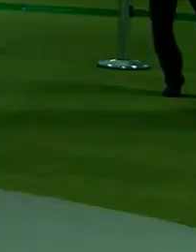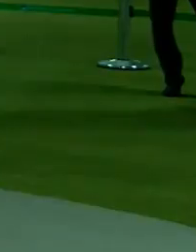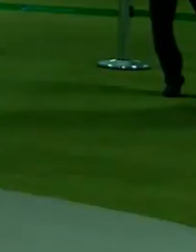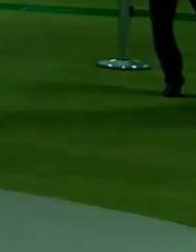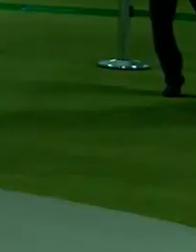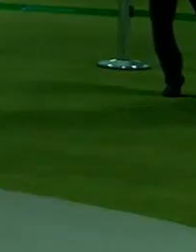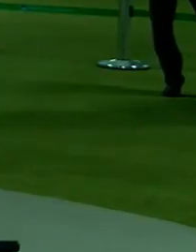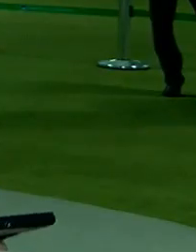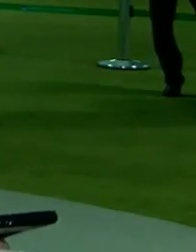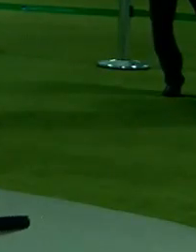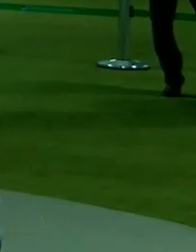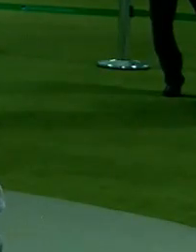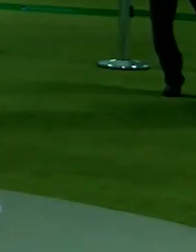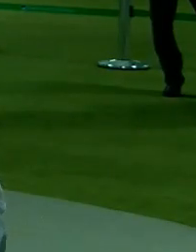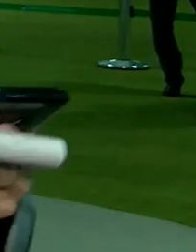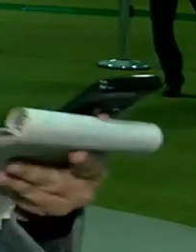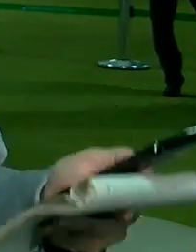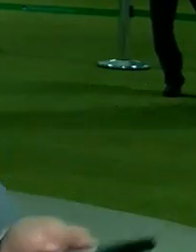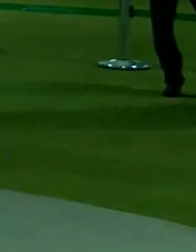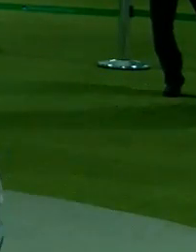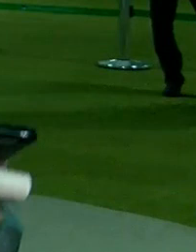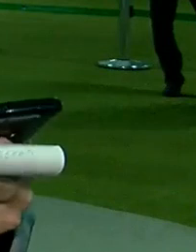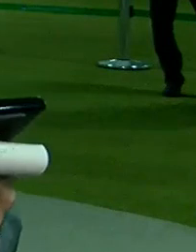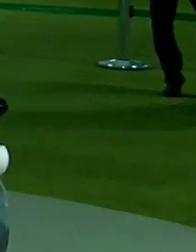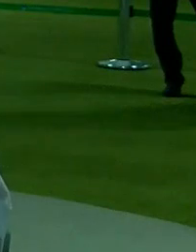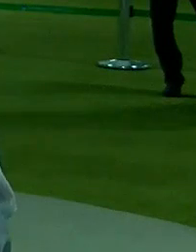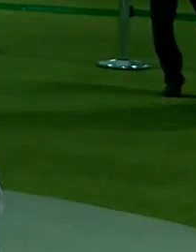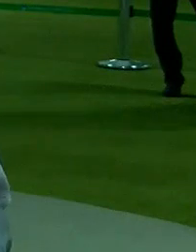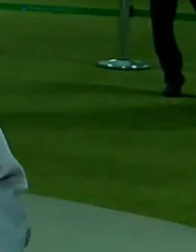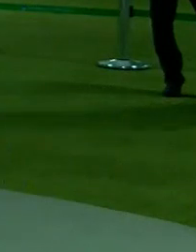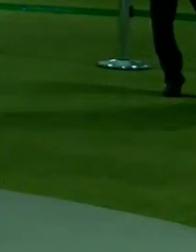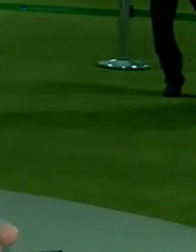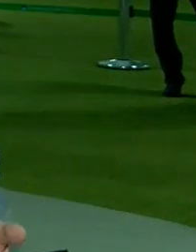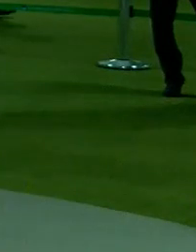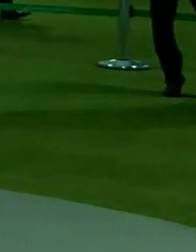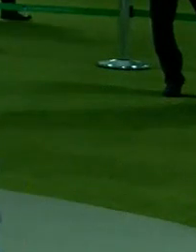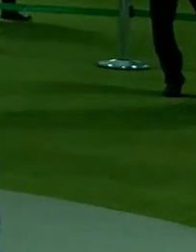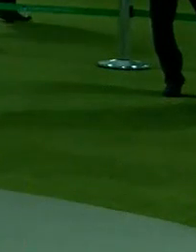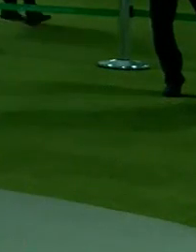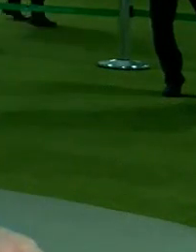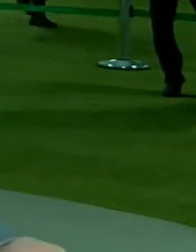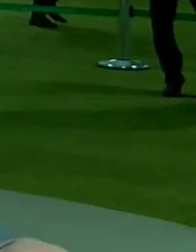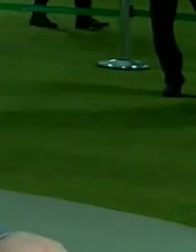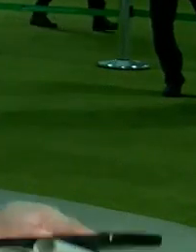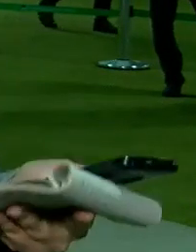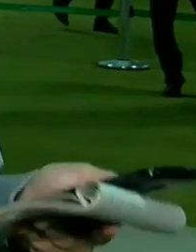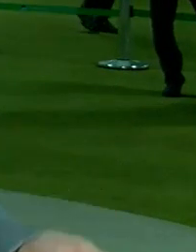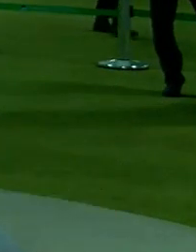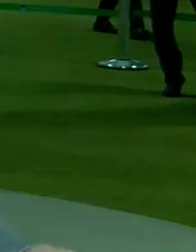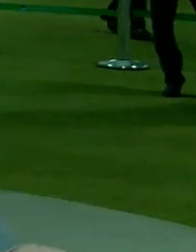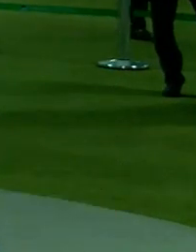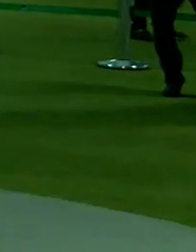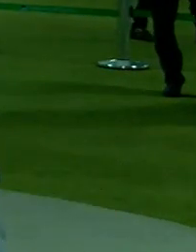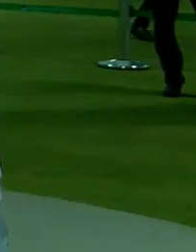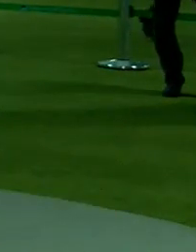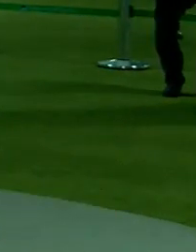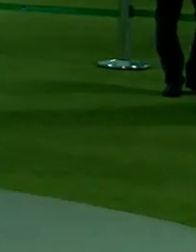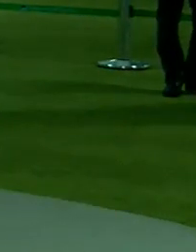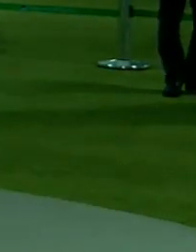Vai, Amanda, a gente está aqui ansioso, né? Você falou que a gente vem discutindo uma reforma da Previdência há 2 anos e finalmente a gente vai